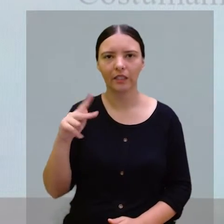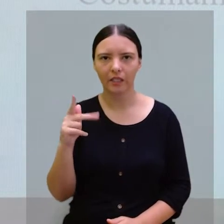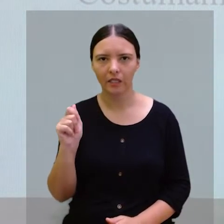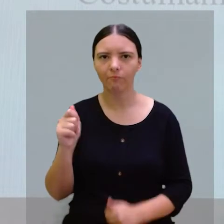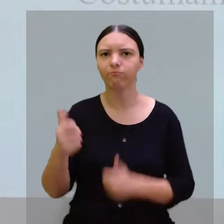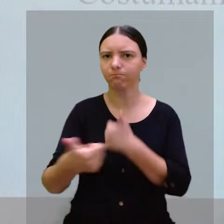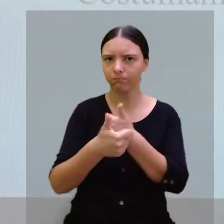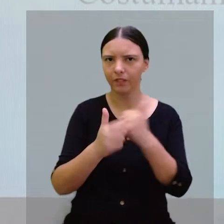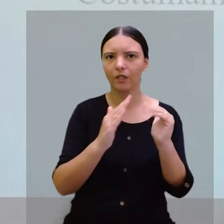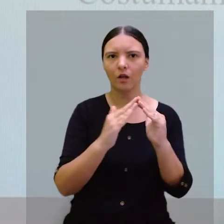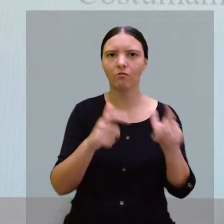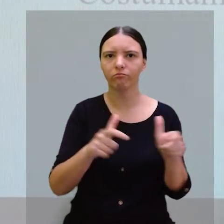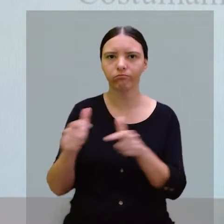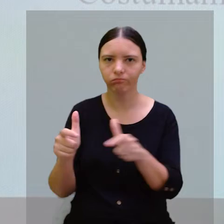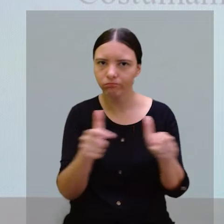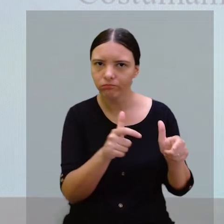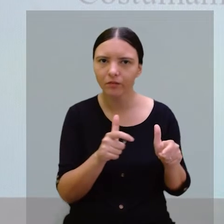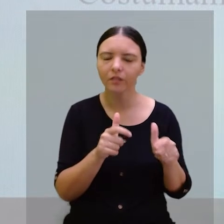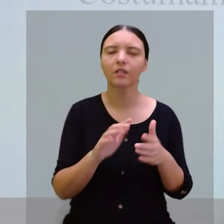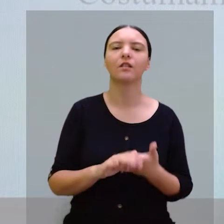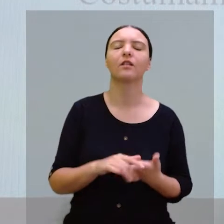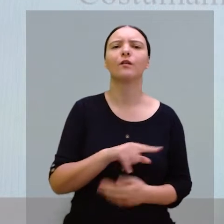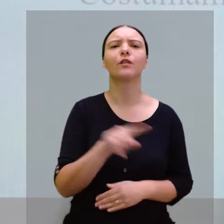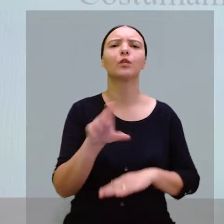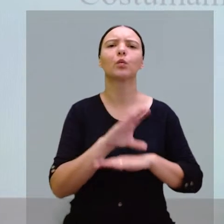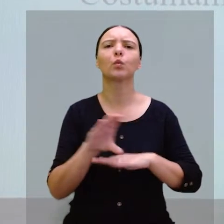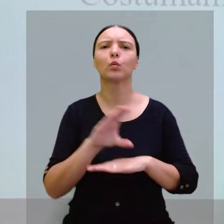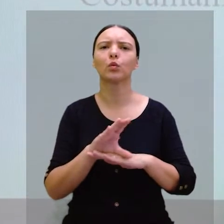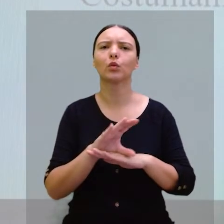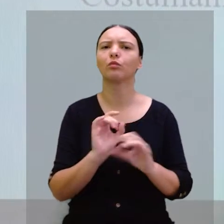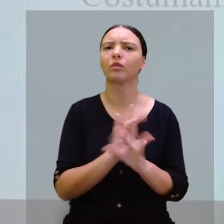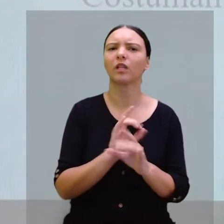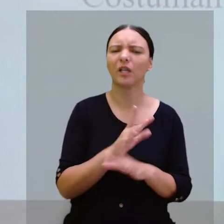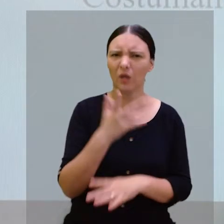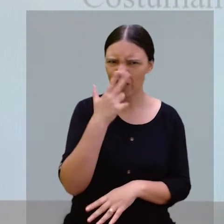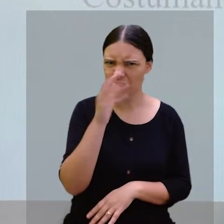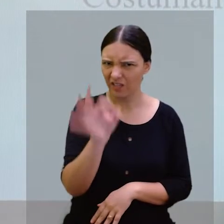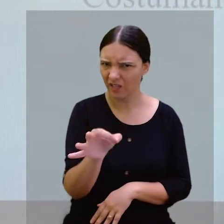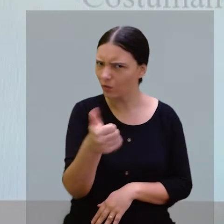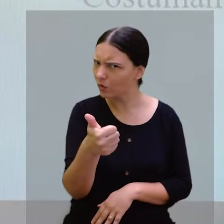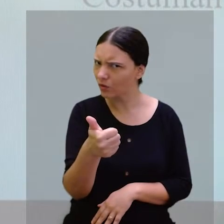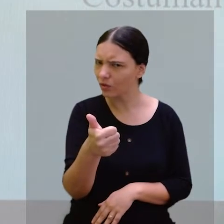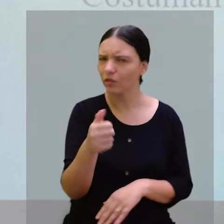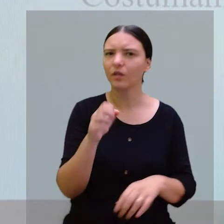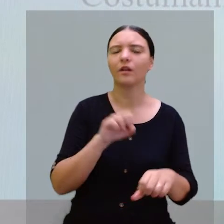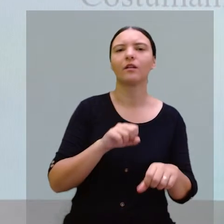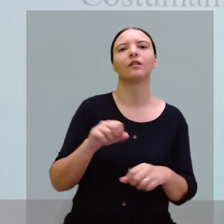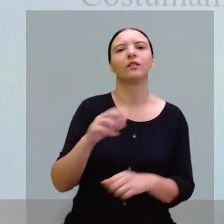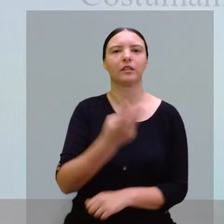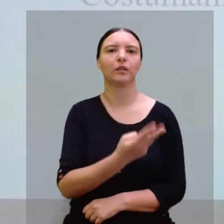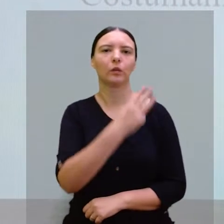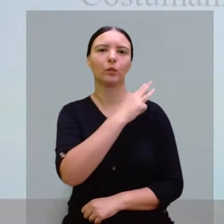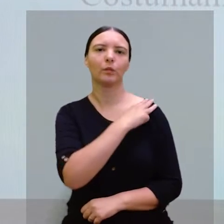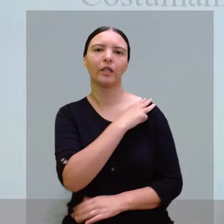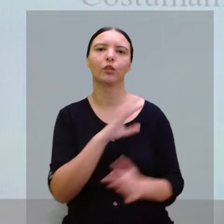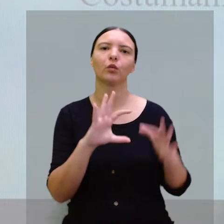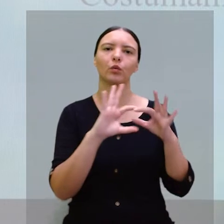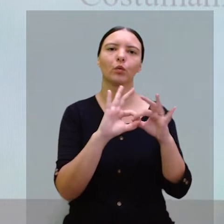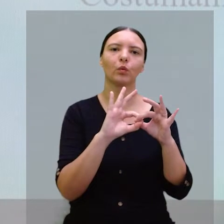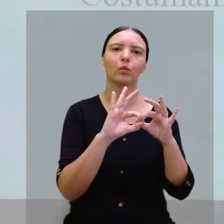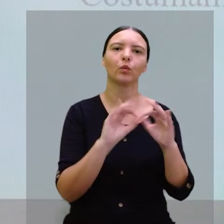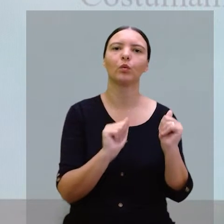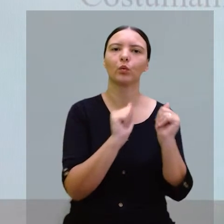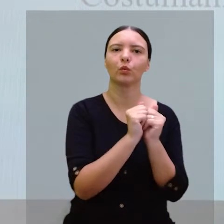é? E vocês estão fazendo cursos técnicos, salvo engano, né? Tem a formação do ensino médio e tem a formação